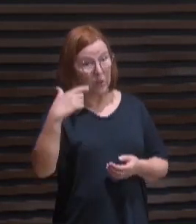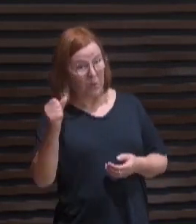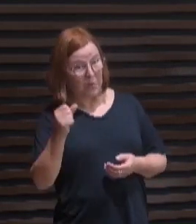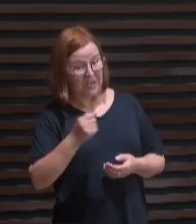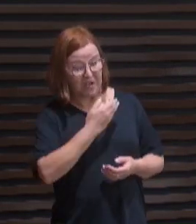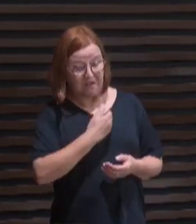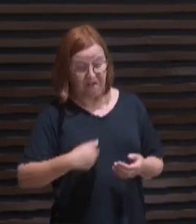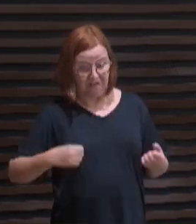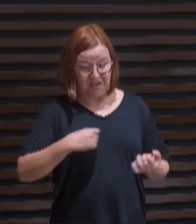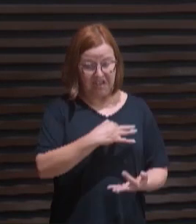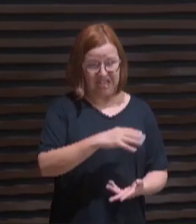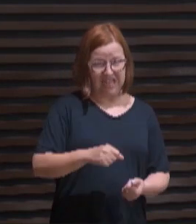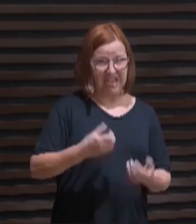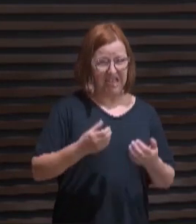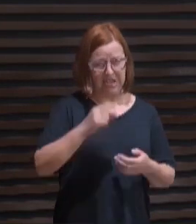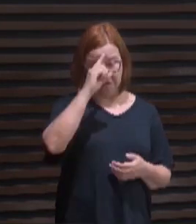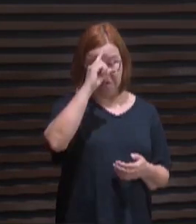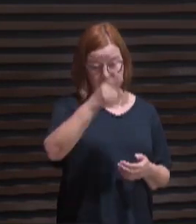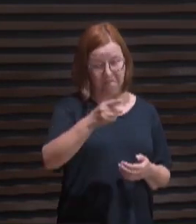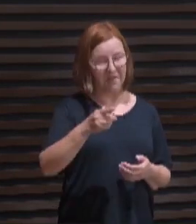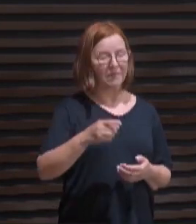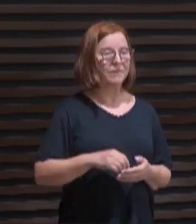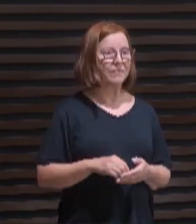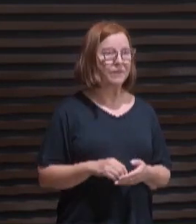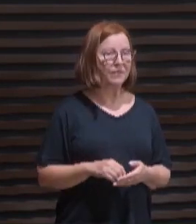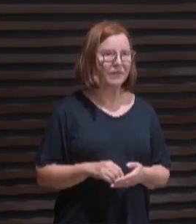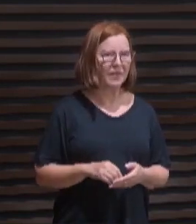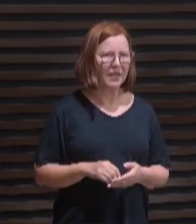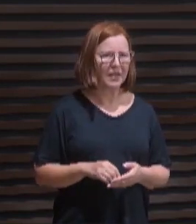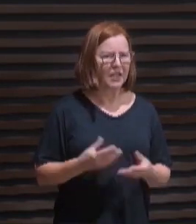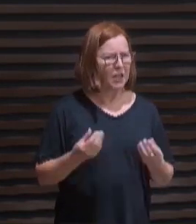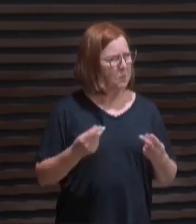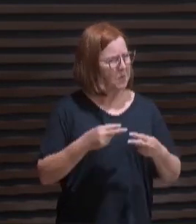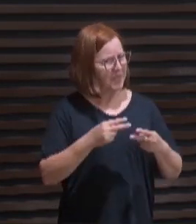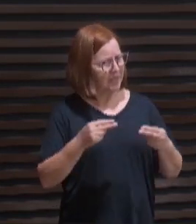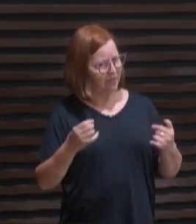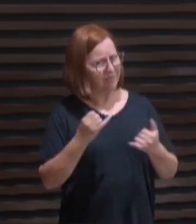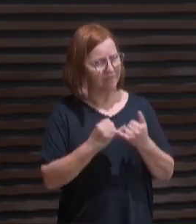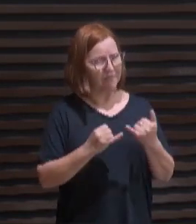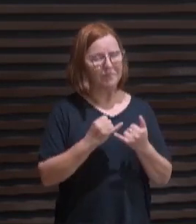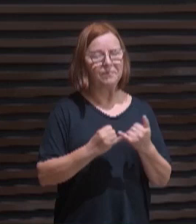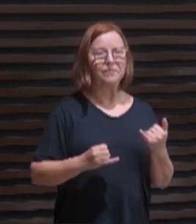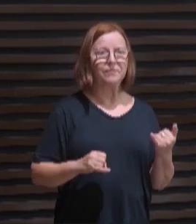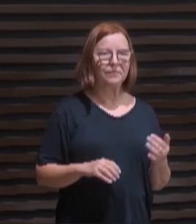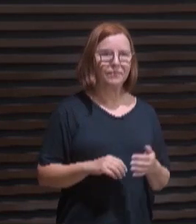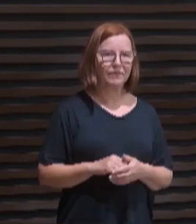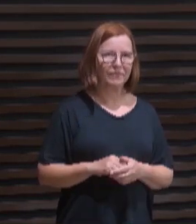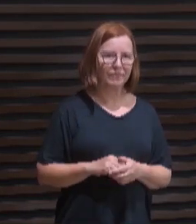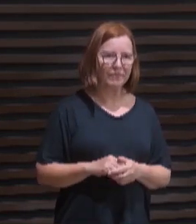domínio. E aí nós vamos encontrar um bocado de coisas. Ele entra através